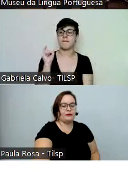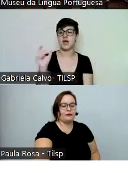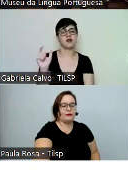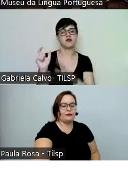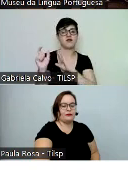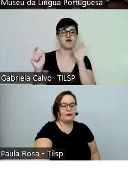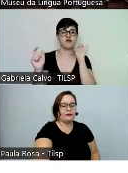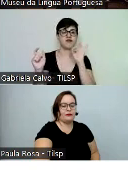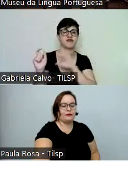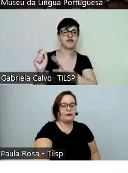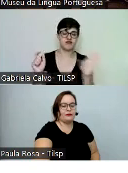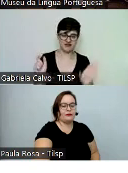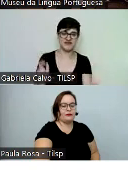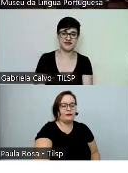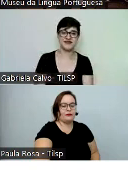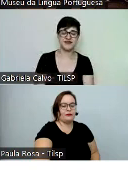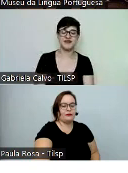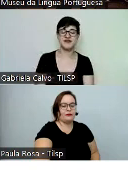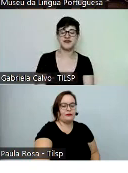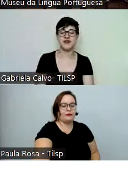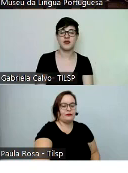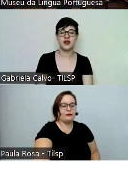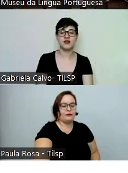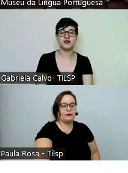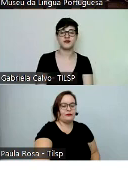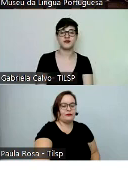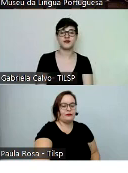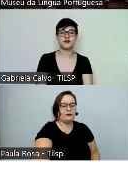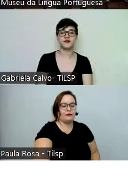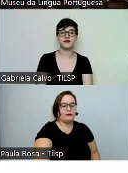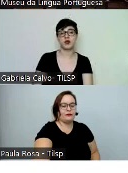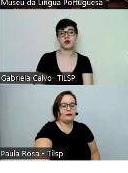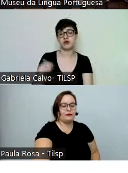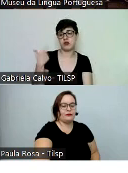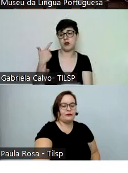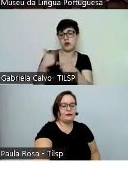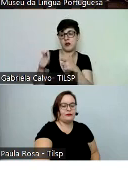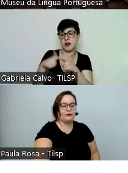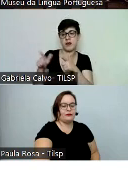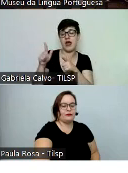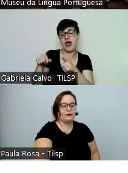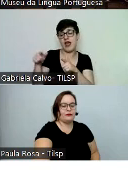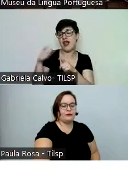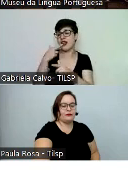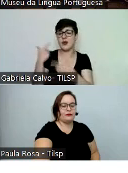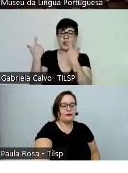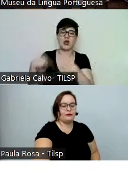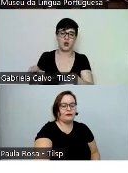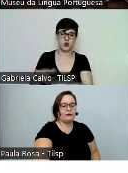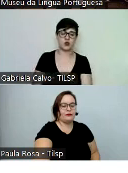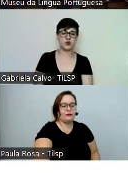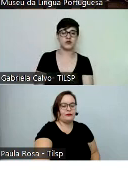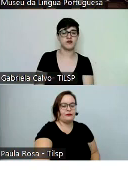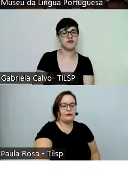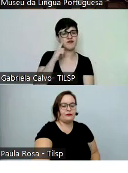não há problema então quando não tem problema de linguagem neutra nos idiomas algum quilos é muito